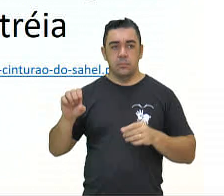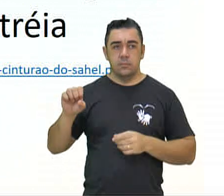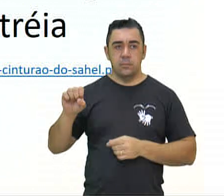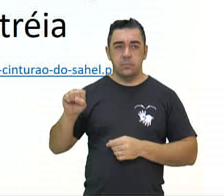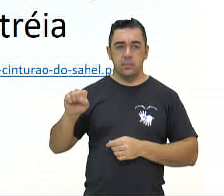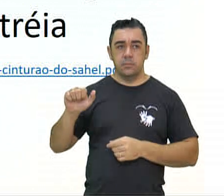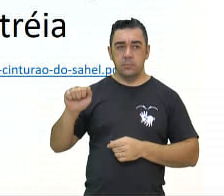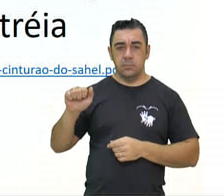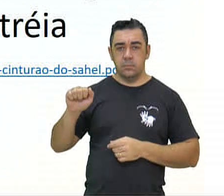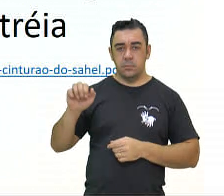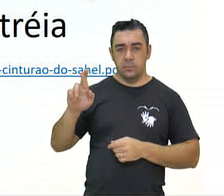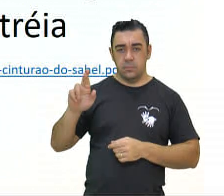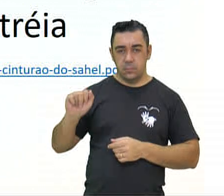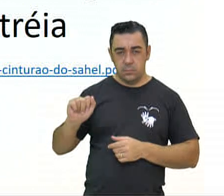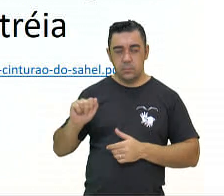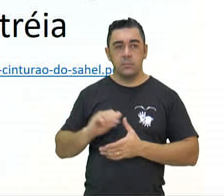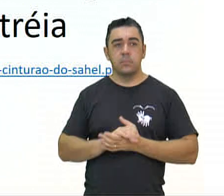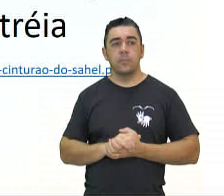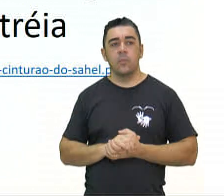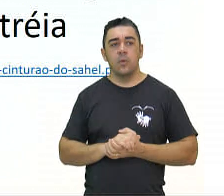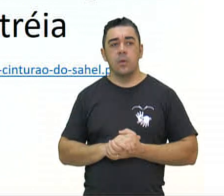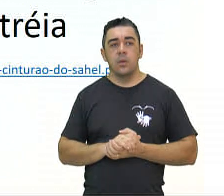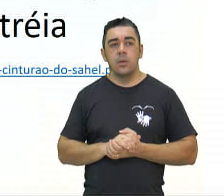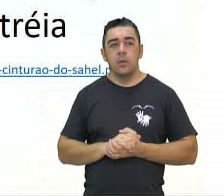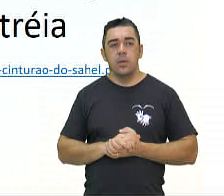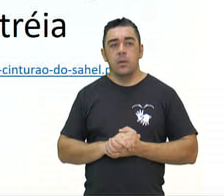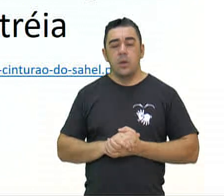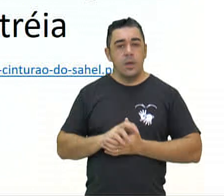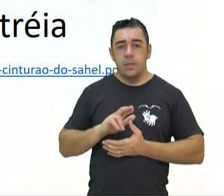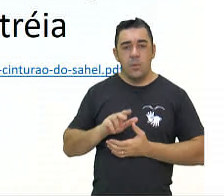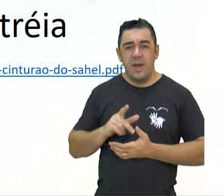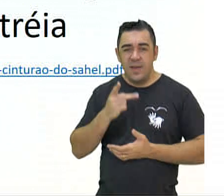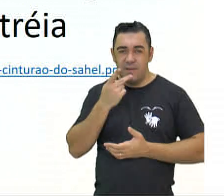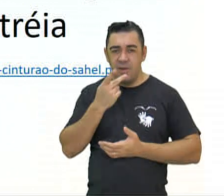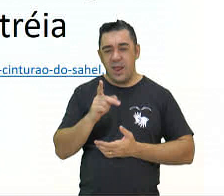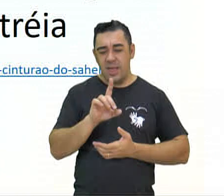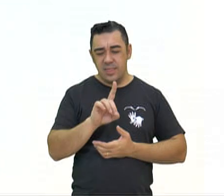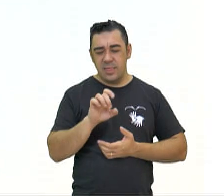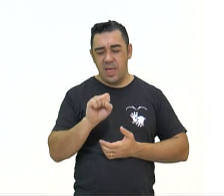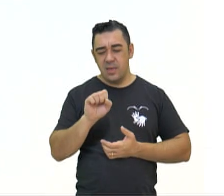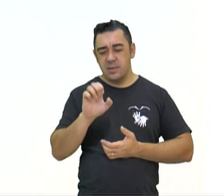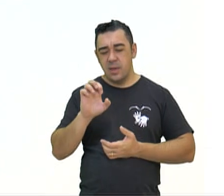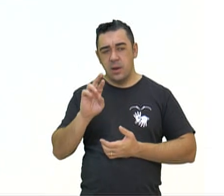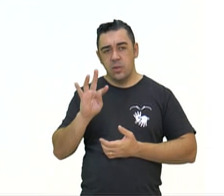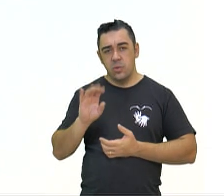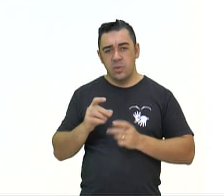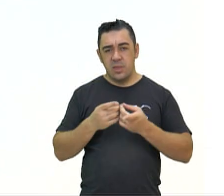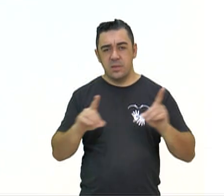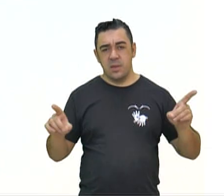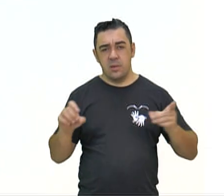peguei ipsis literis, mas o correto é a gente não usar deserto do Saara.